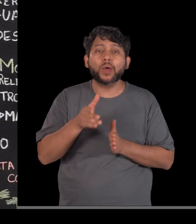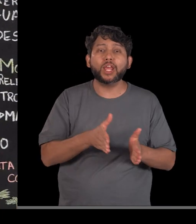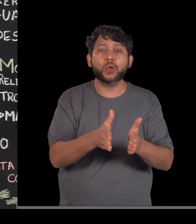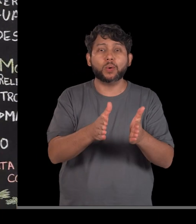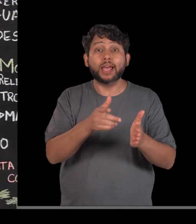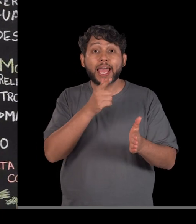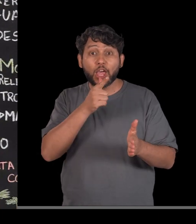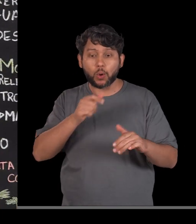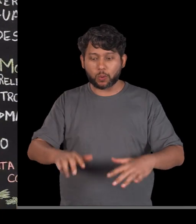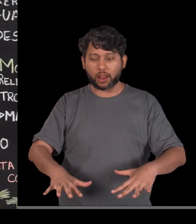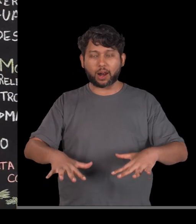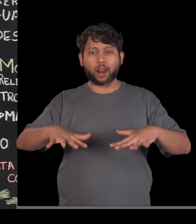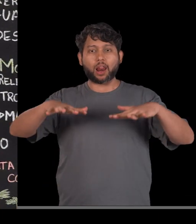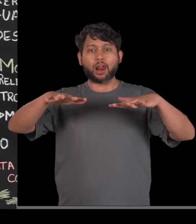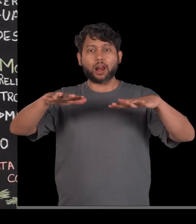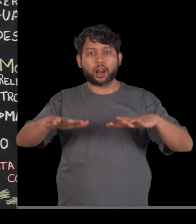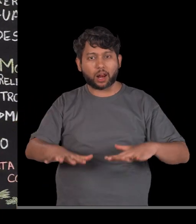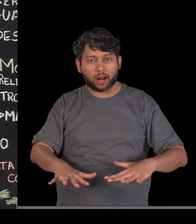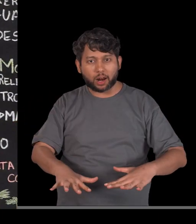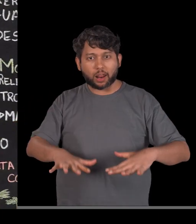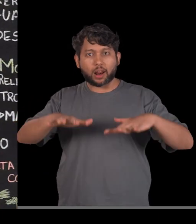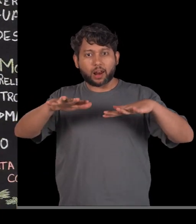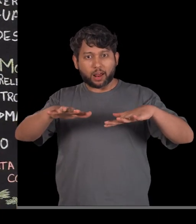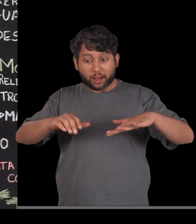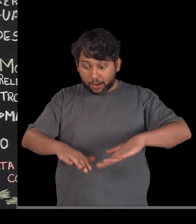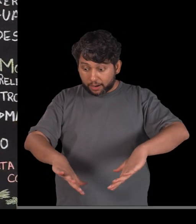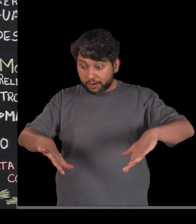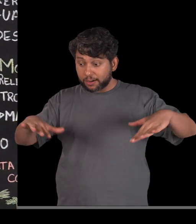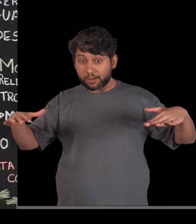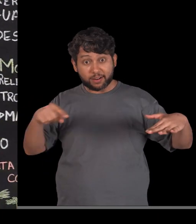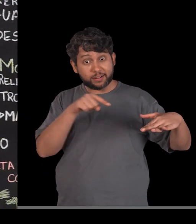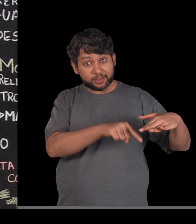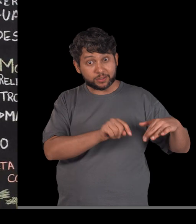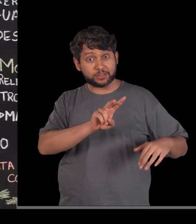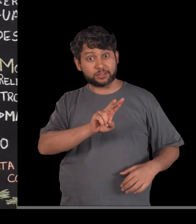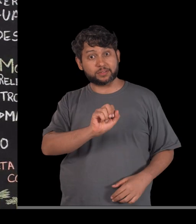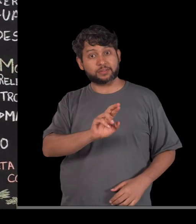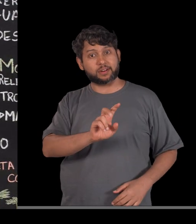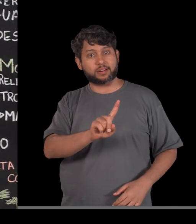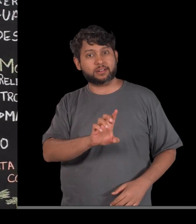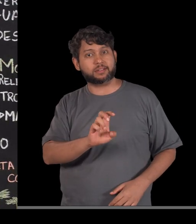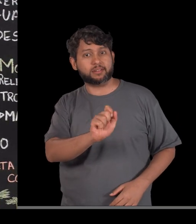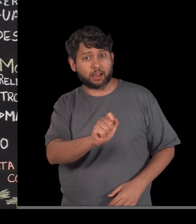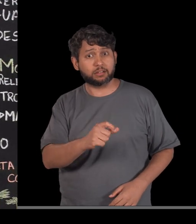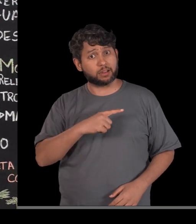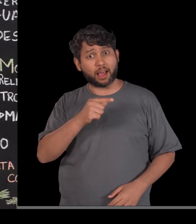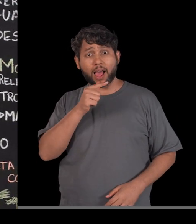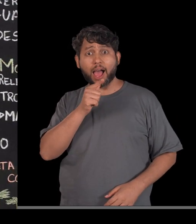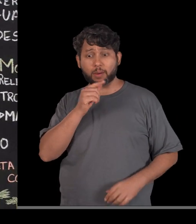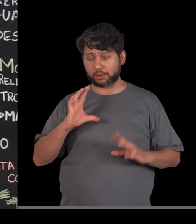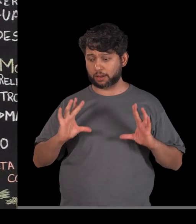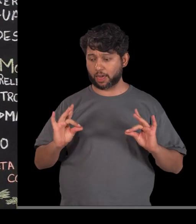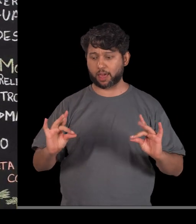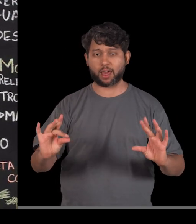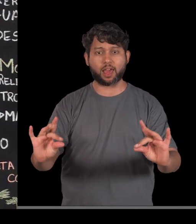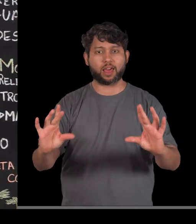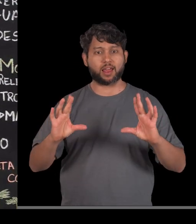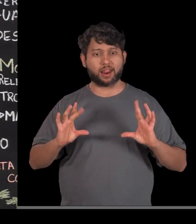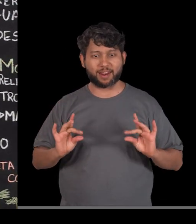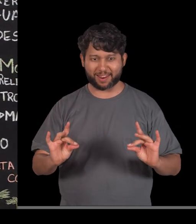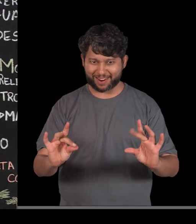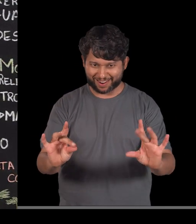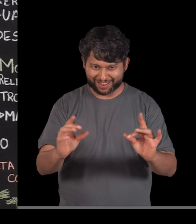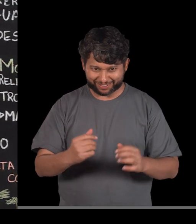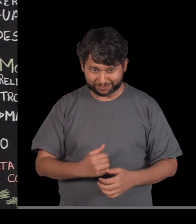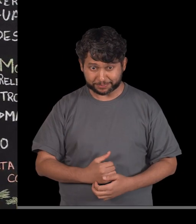Quando os rios enchem, elas ficam também com muita água, dentro da sua